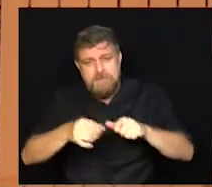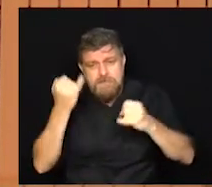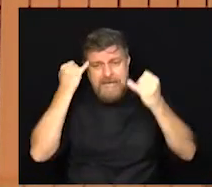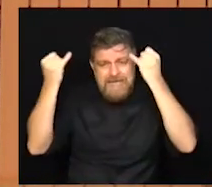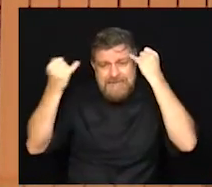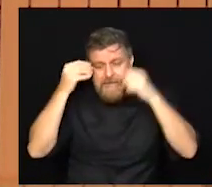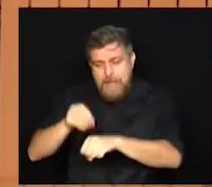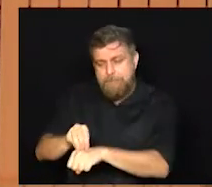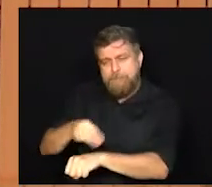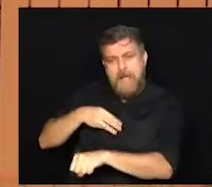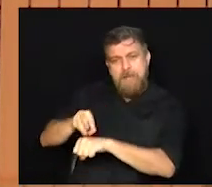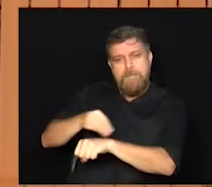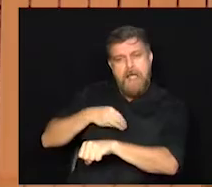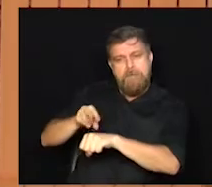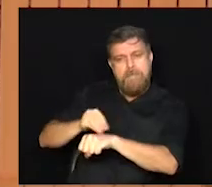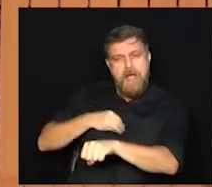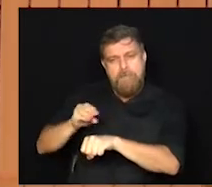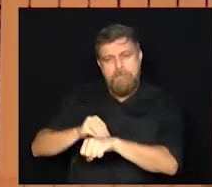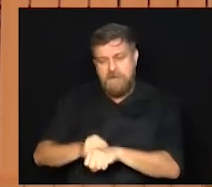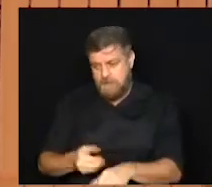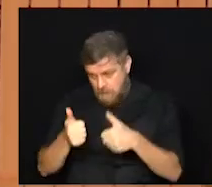gente. Beleza, Afonso?